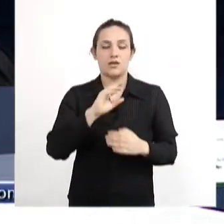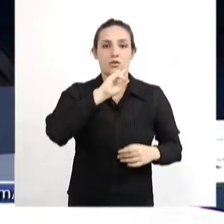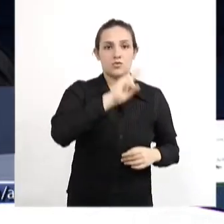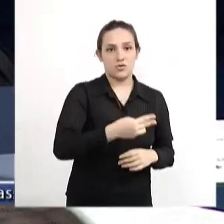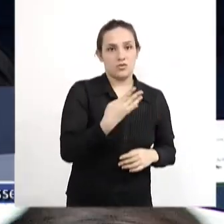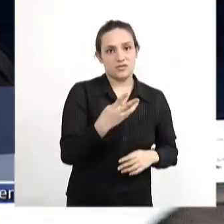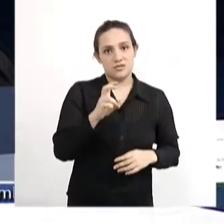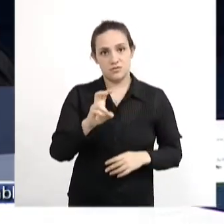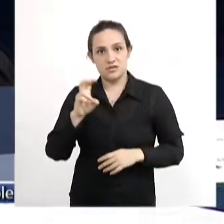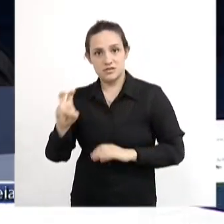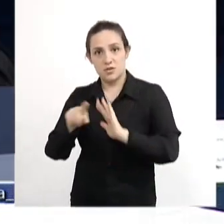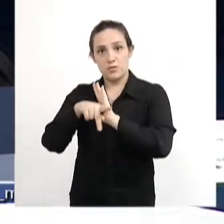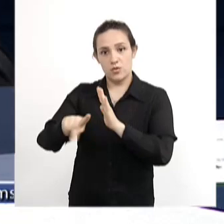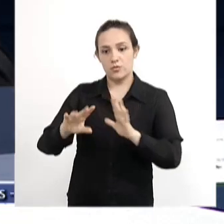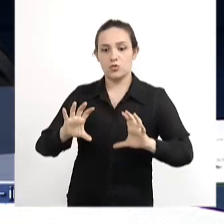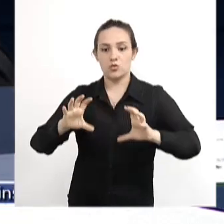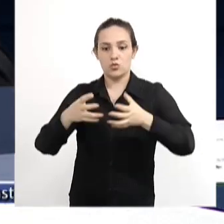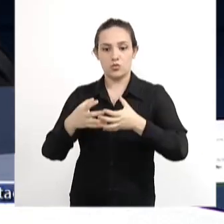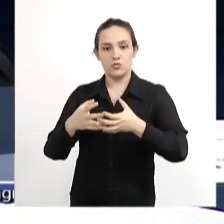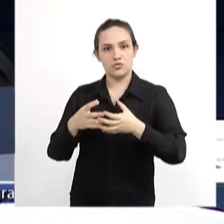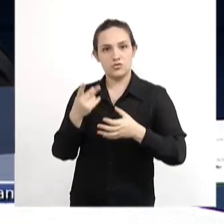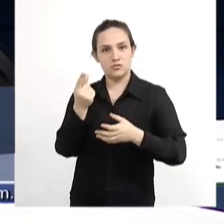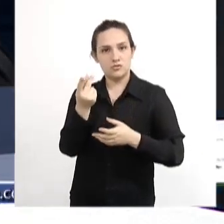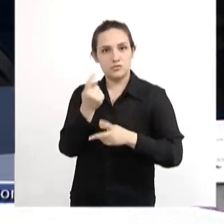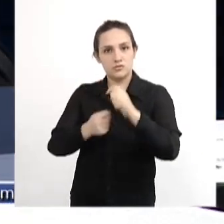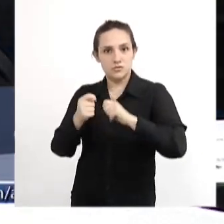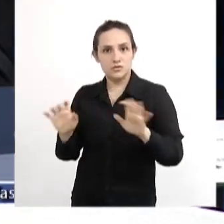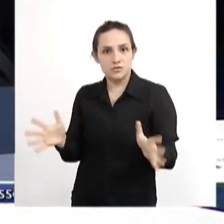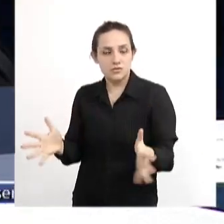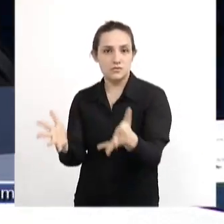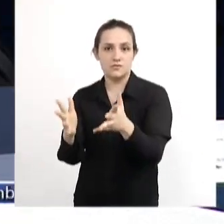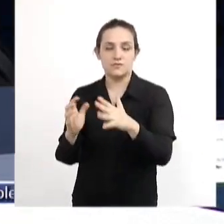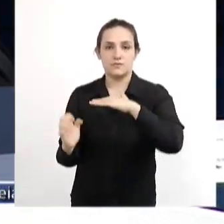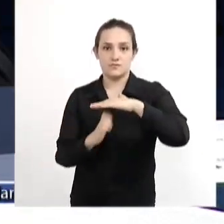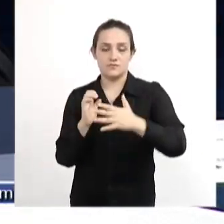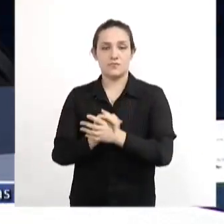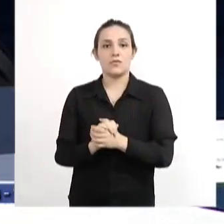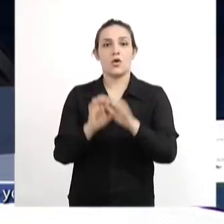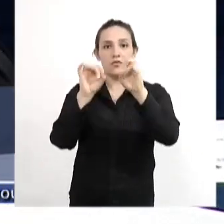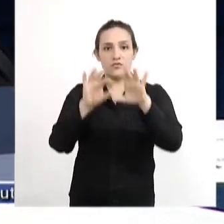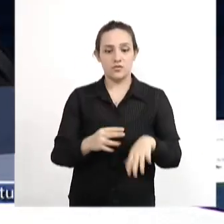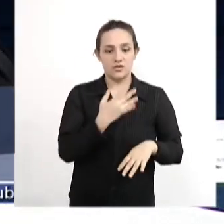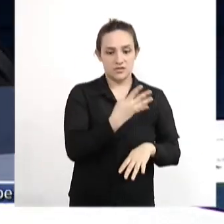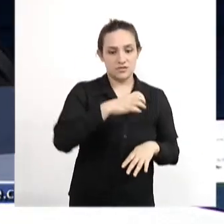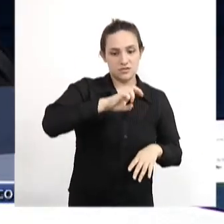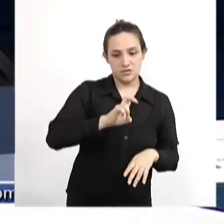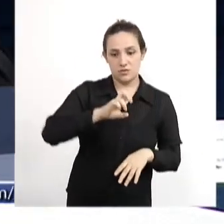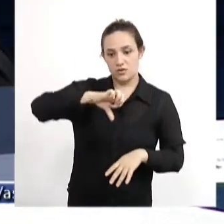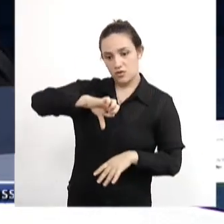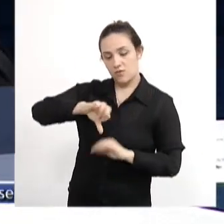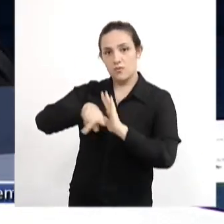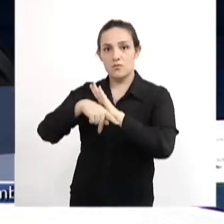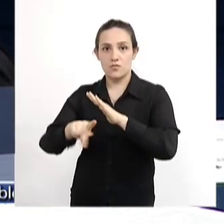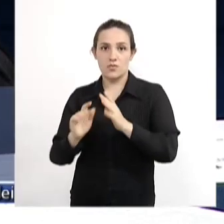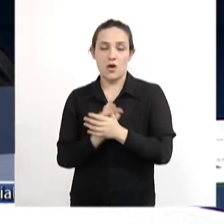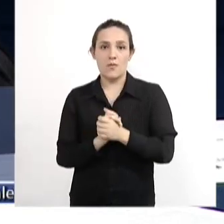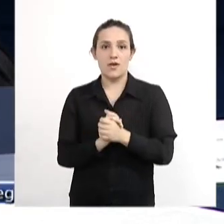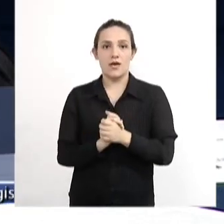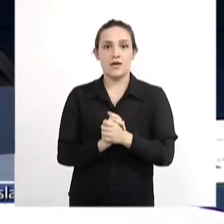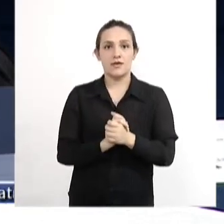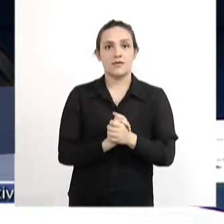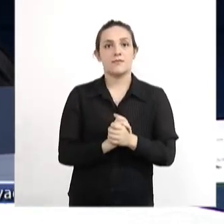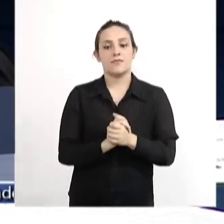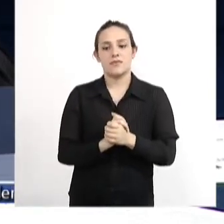2.455/19 da Agência de Gestão de Empreendimentos de Mato Grosso do Sul. Ofício número 459/19 da concessionária de rodovia